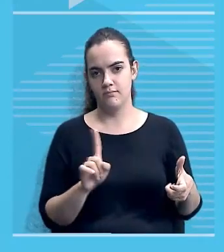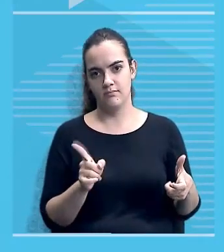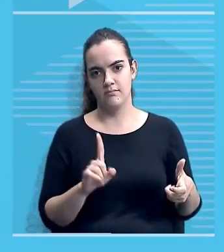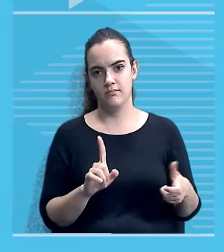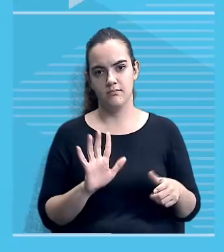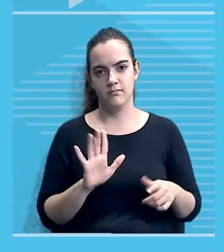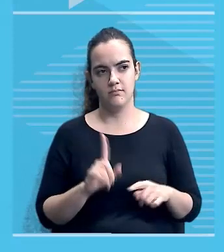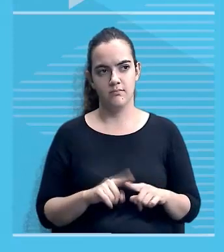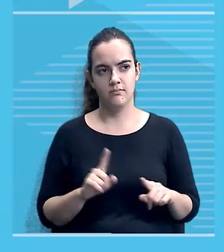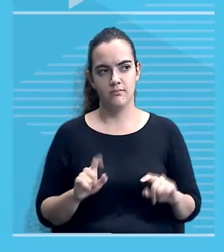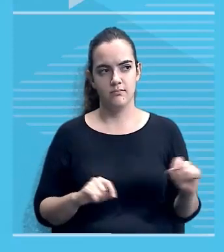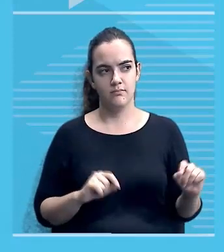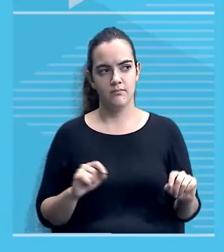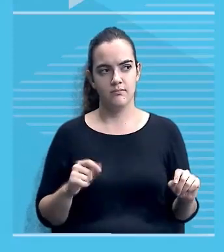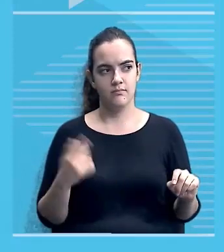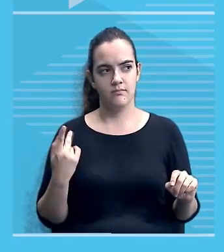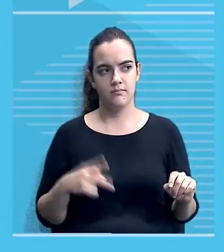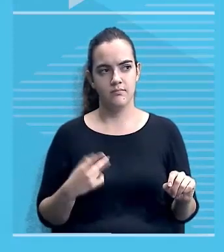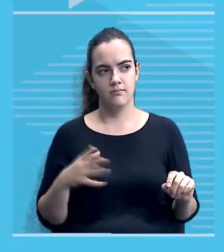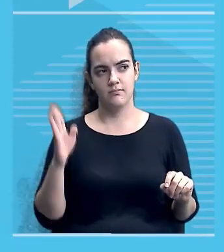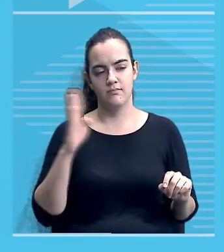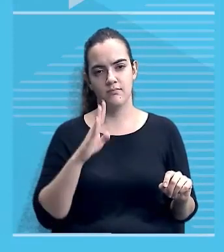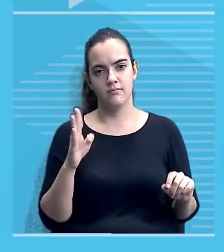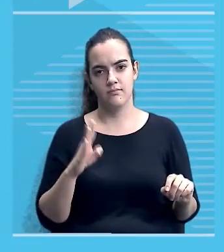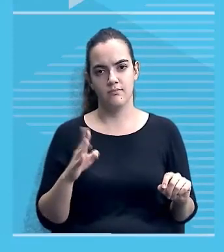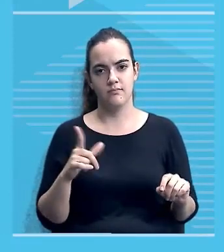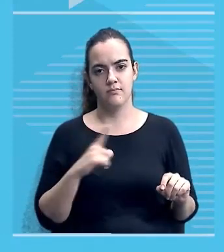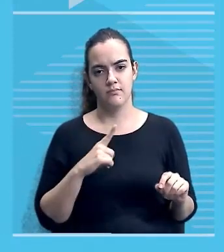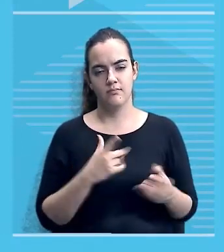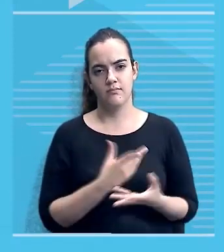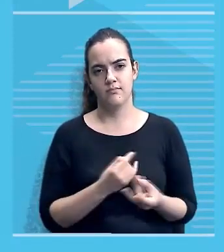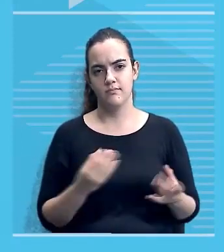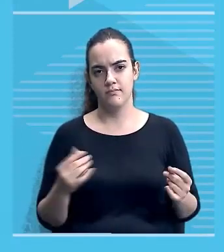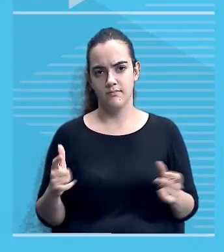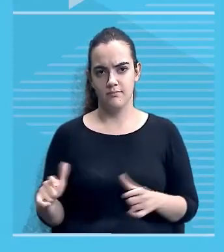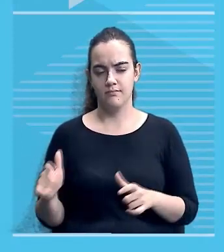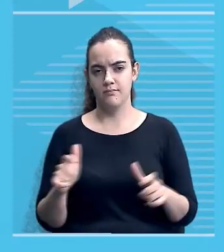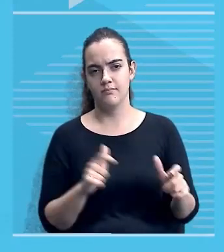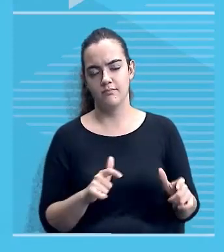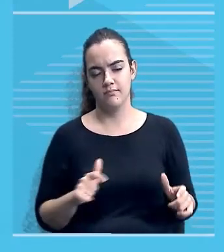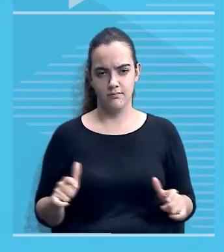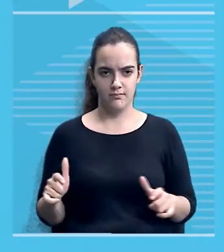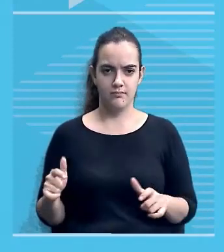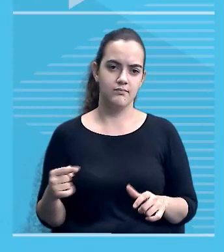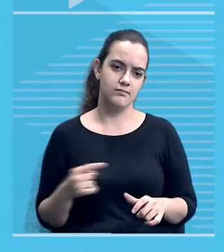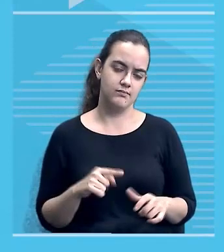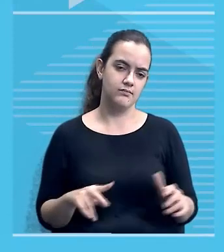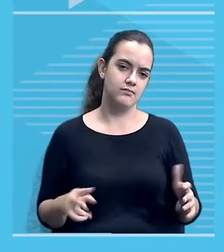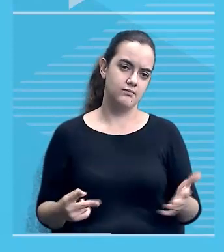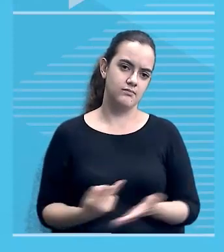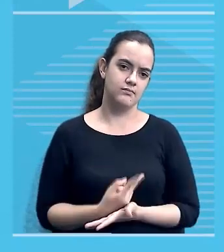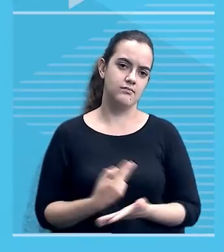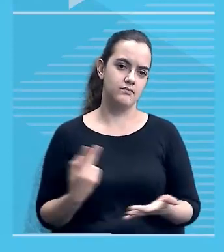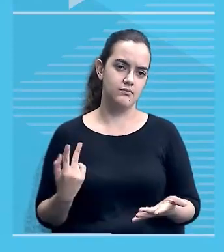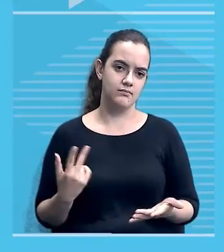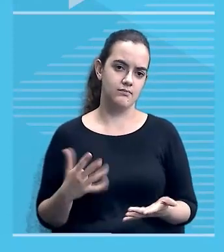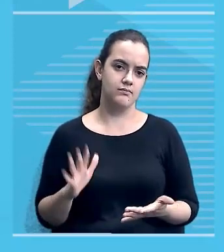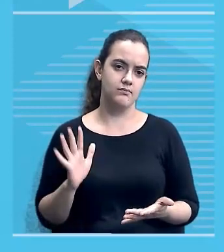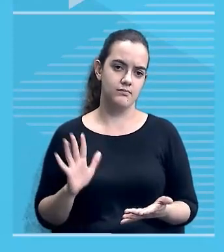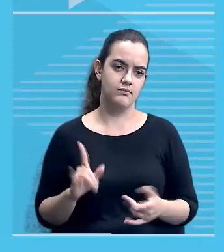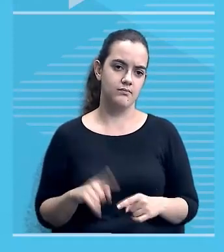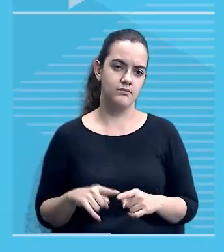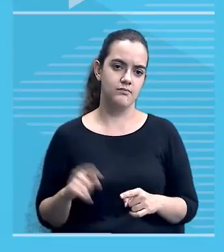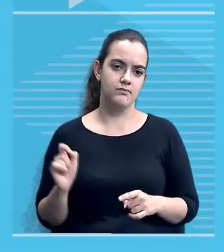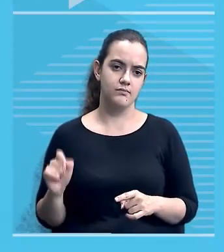como nós já destacamos aqui no Brasil nós temos grandes regiões metropolitanas né destacando aí São Paulo estacando Rio aqui no nosso Nordeste